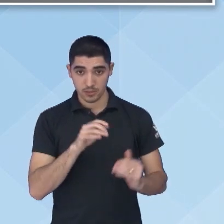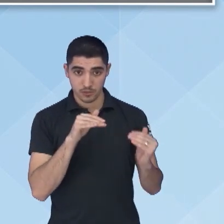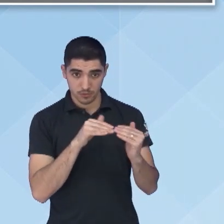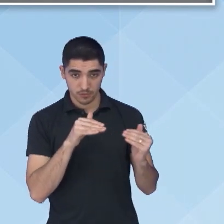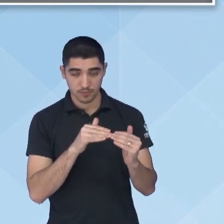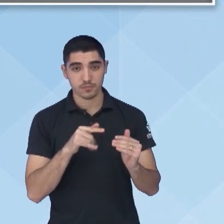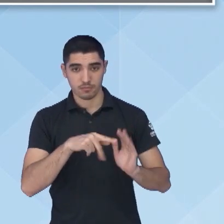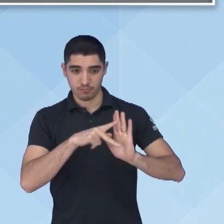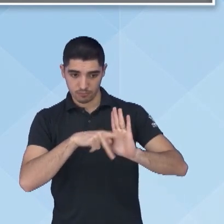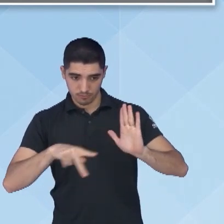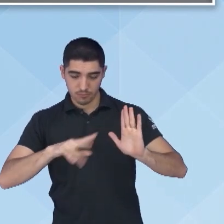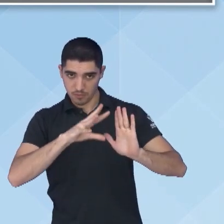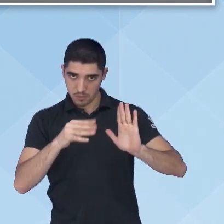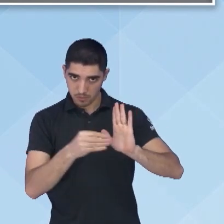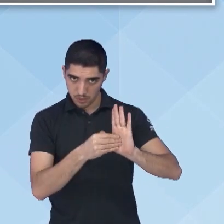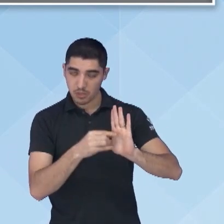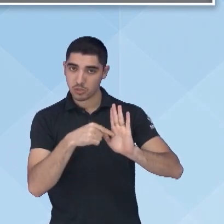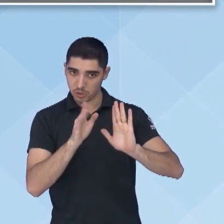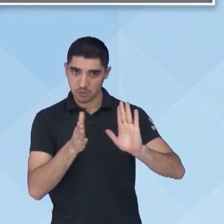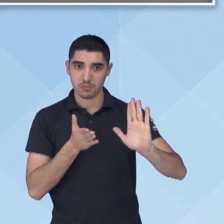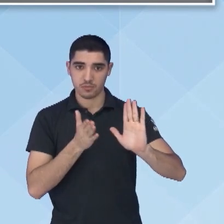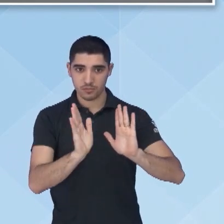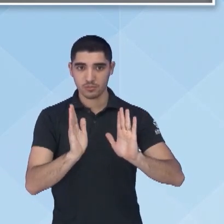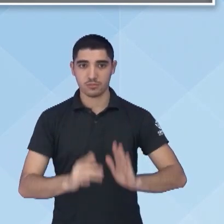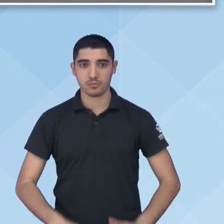a tramitação da emenda está aprovada.